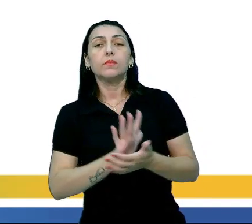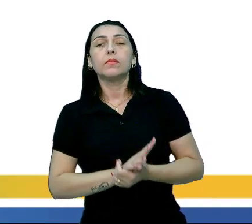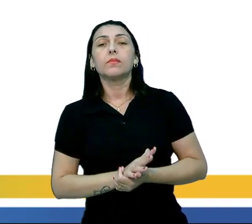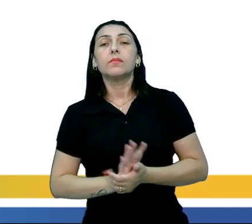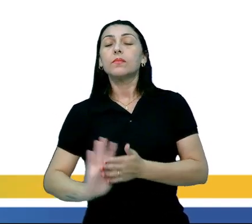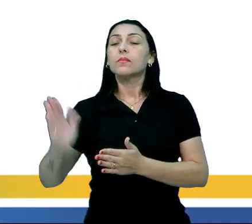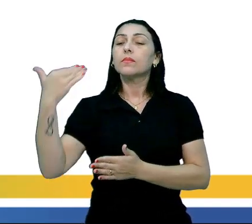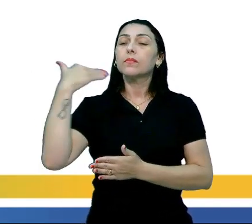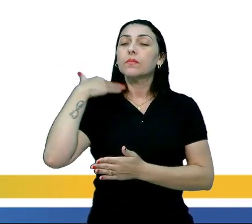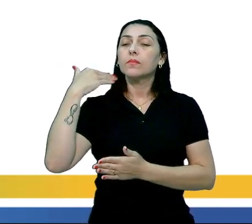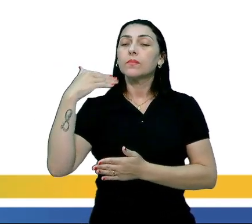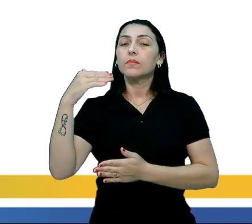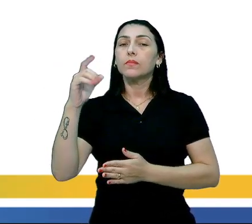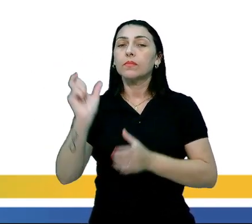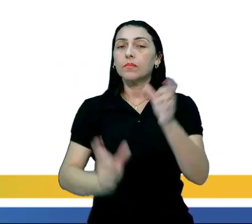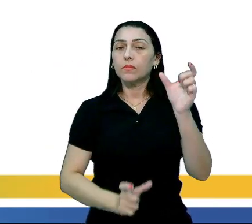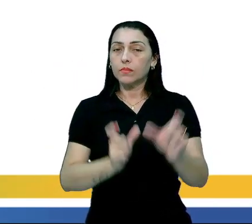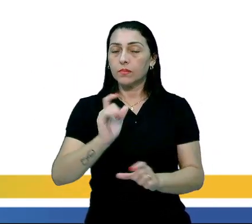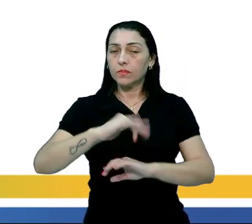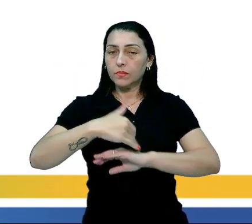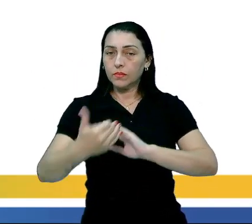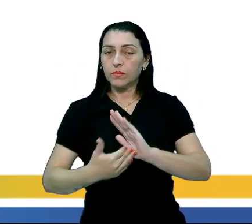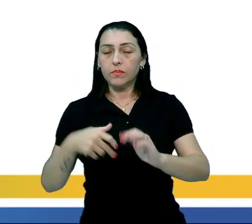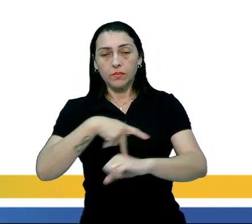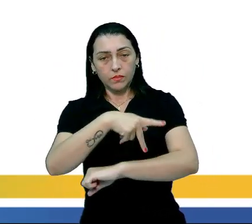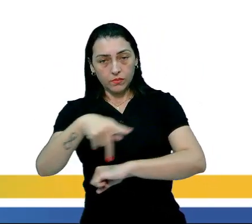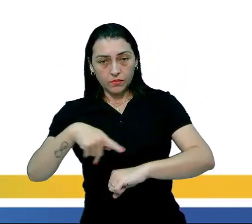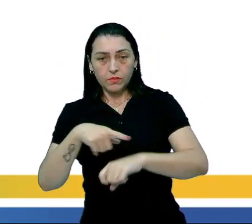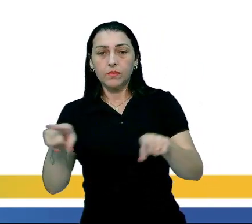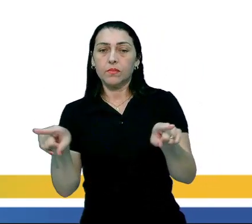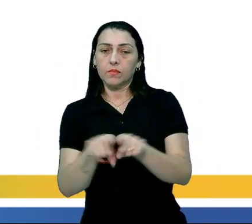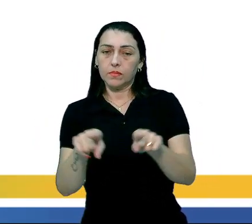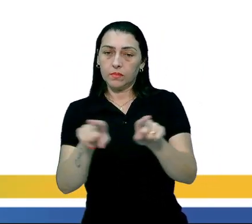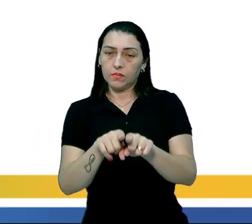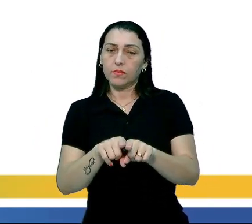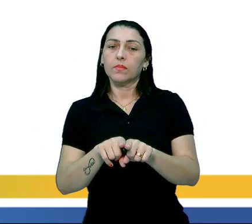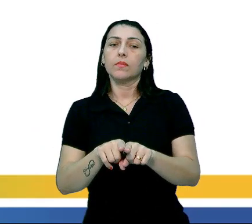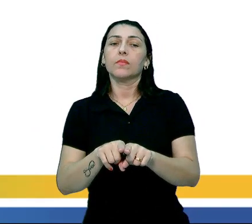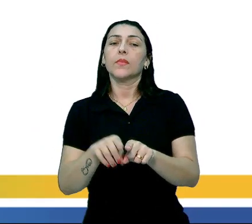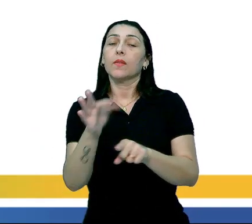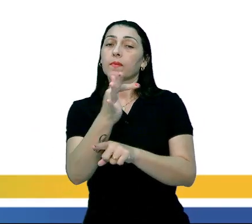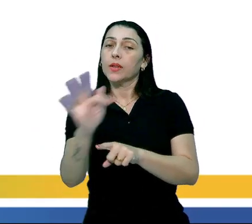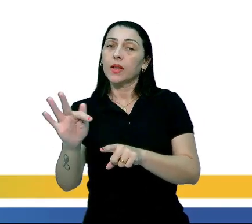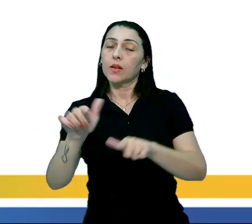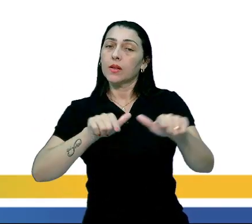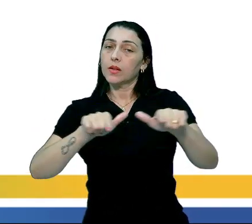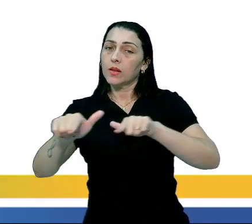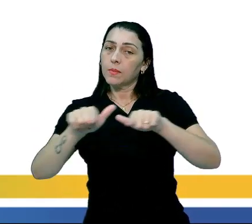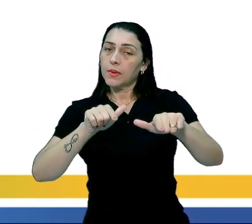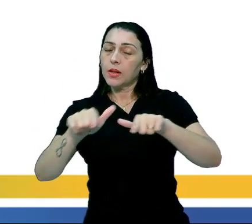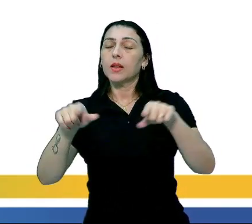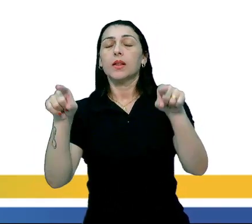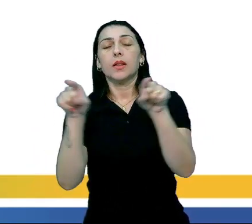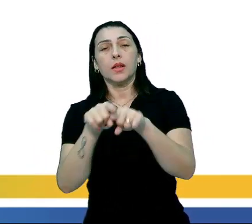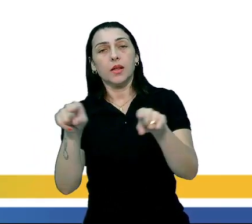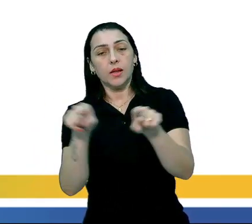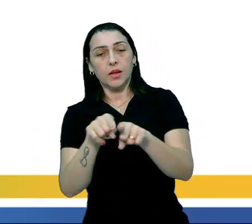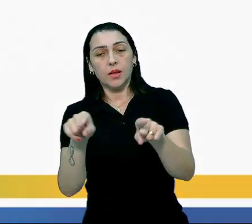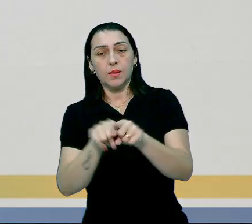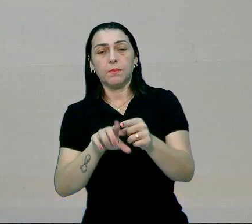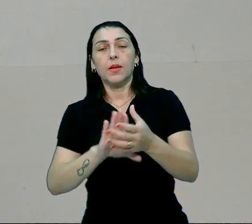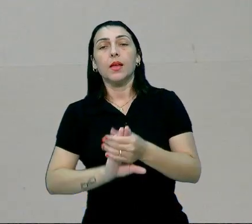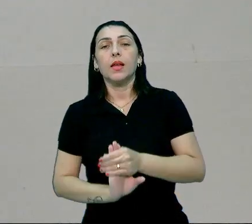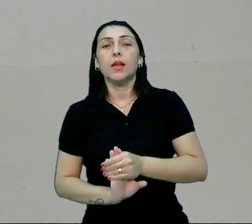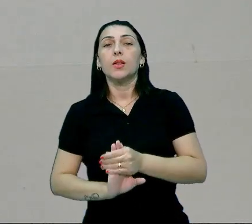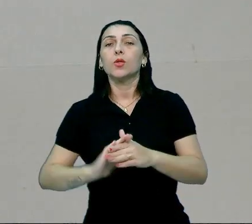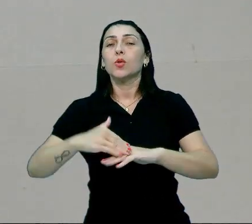dos bancários em todo o país. Nós temos confederações de trabalhadores, nós temos federações de trabalhadores,